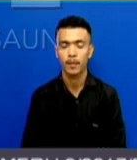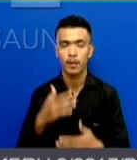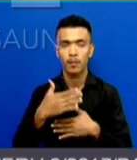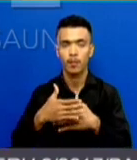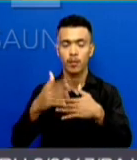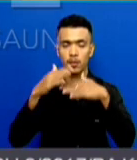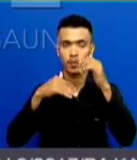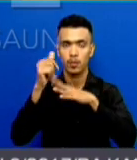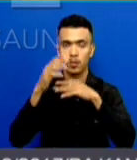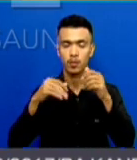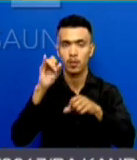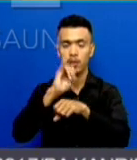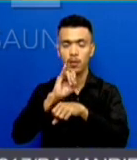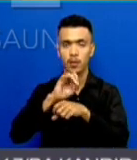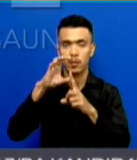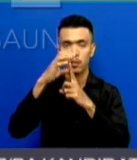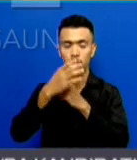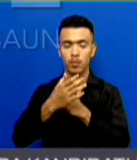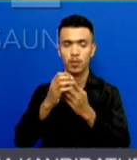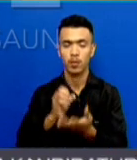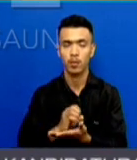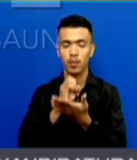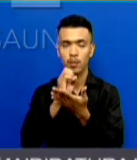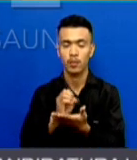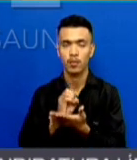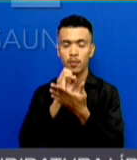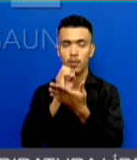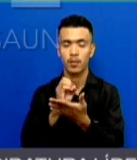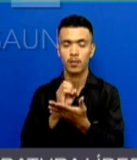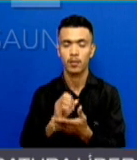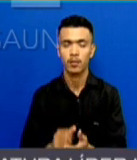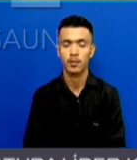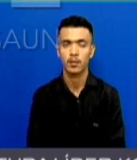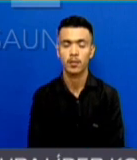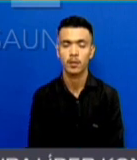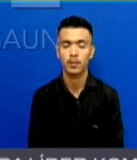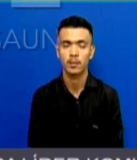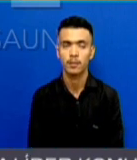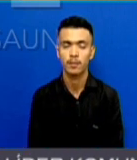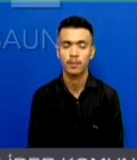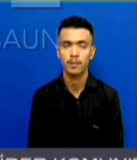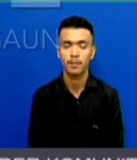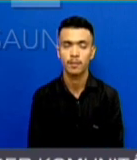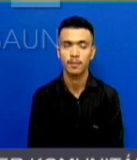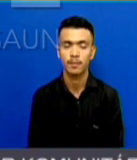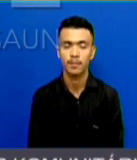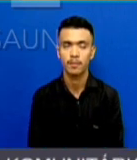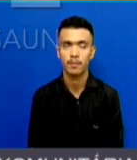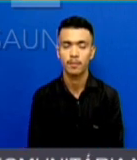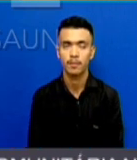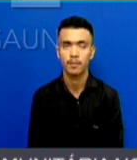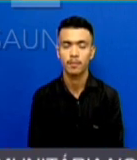Progresso, construção, igreja cultural no, no reino aldeia Noé Ninen, suculaliço, subrezempante